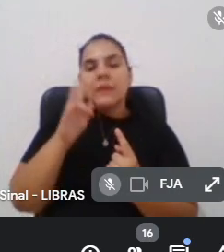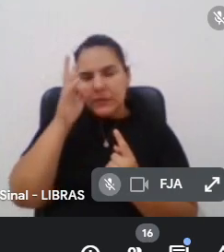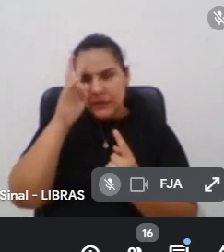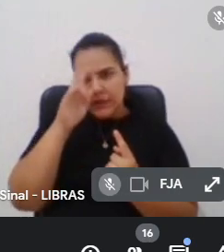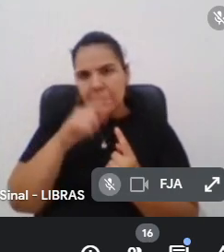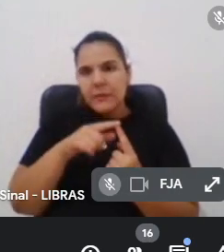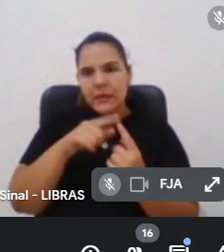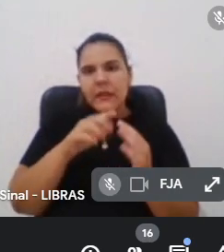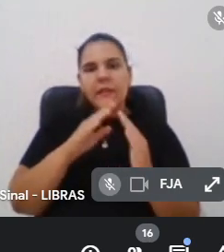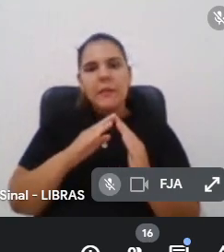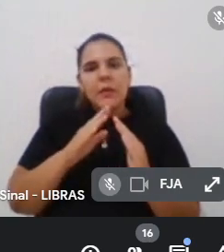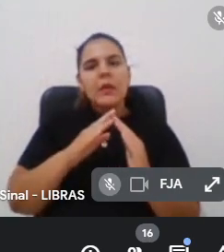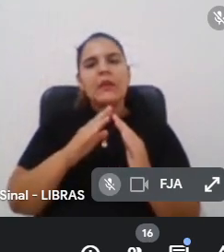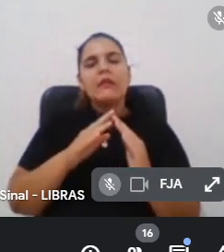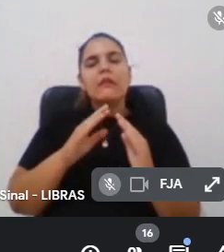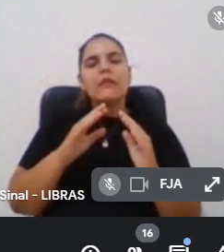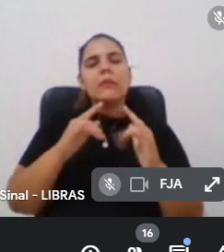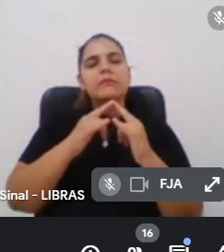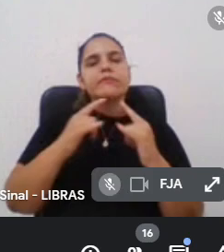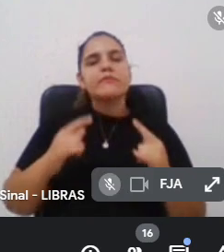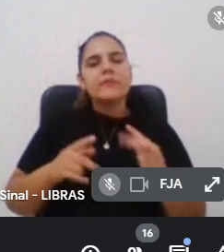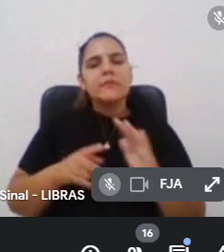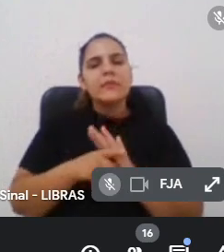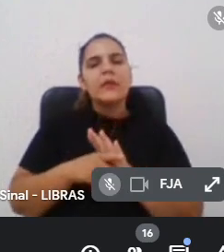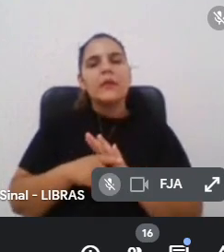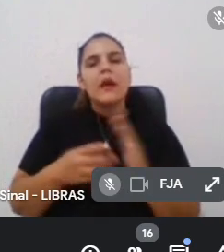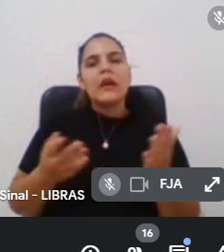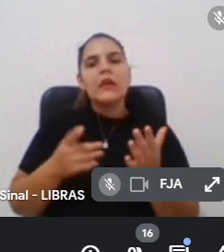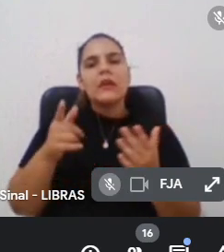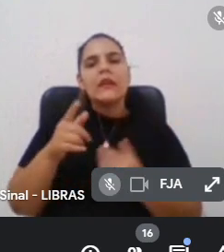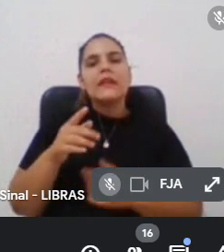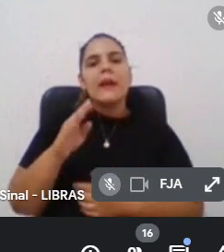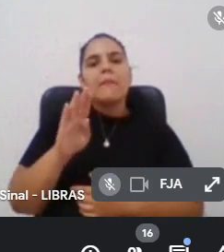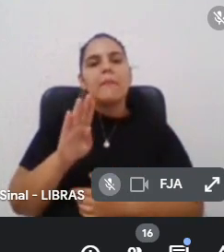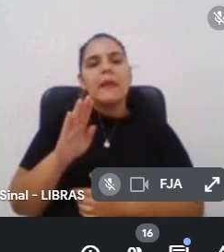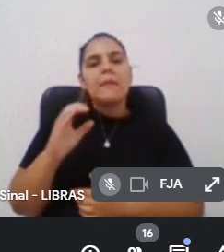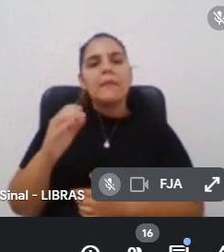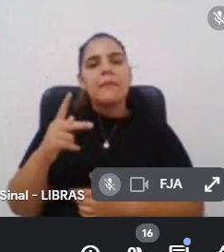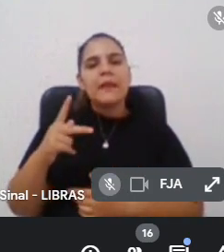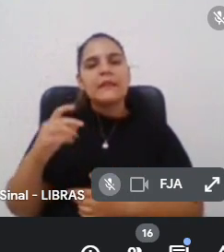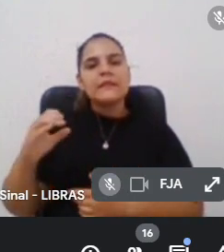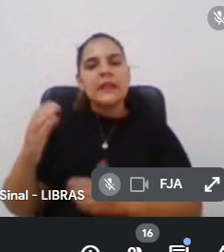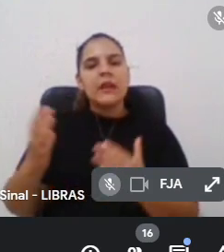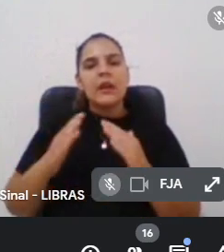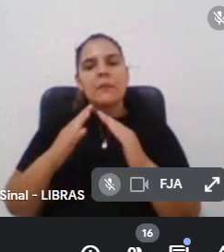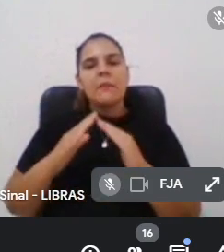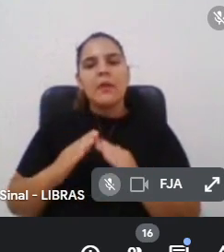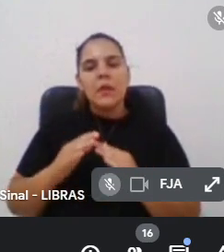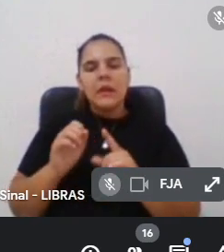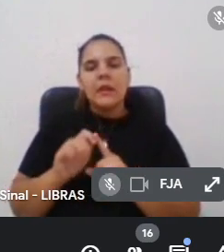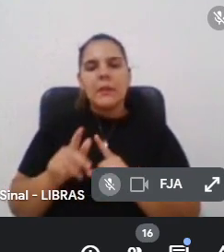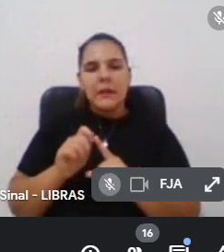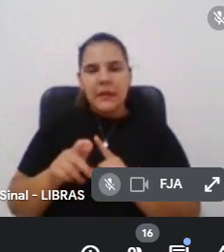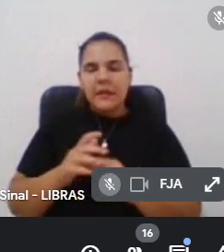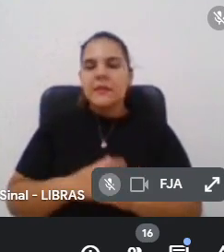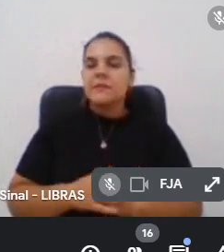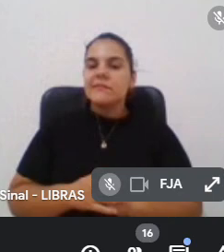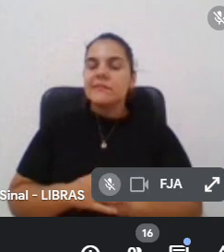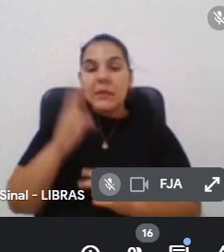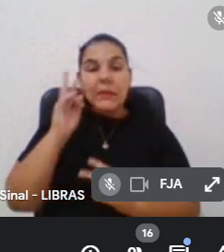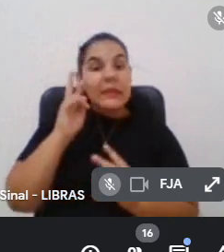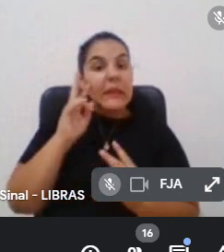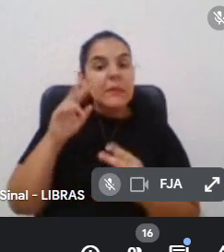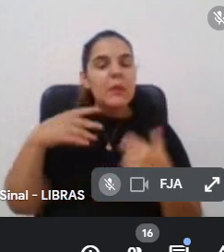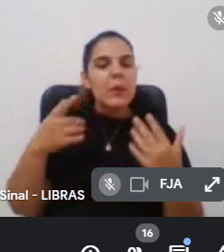no BPC e está morando de aluguel. Exatamente. Ele, meu amigo, quando conseguiu o BPC